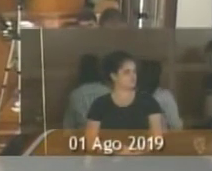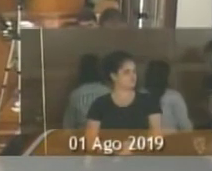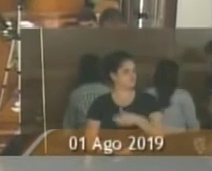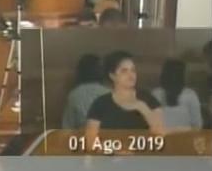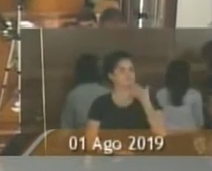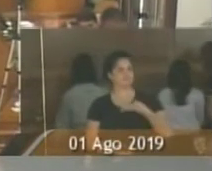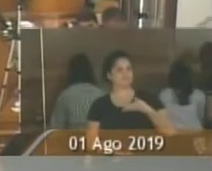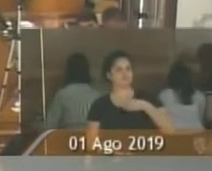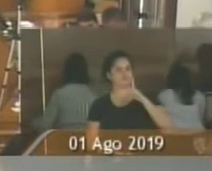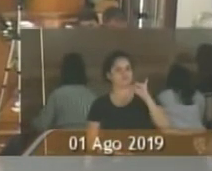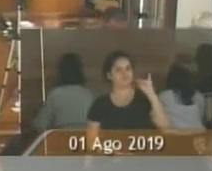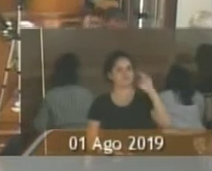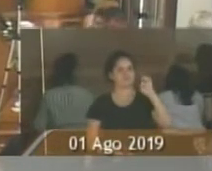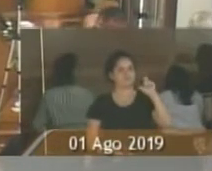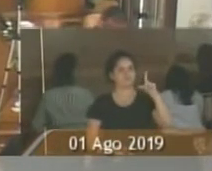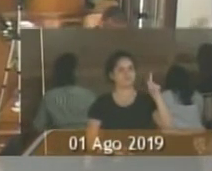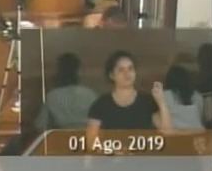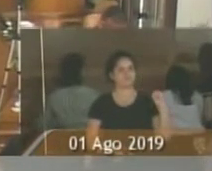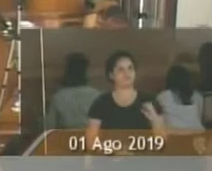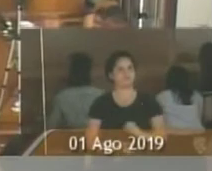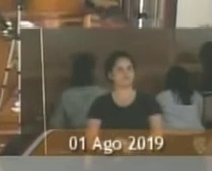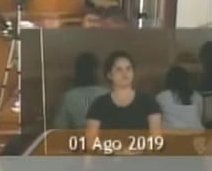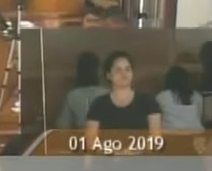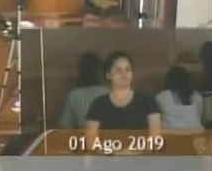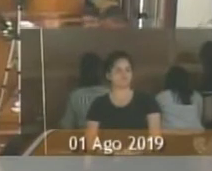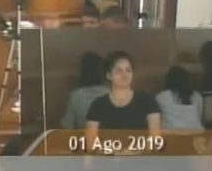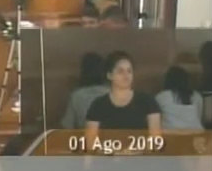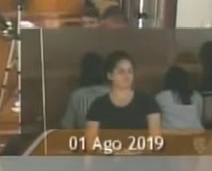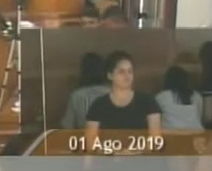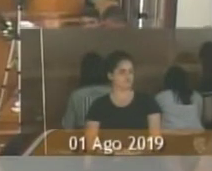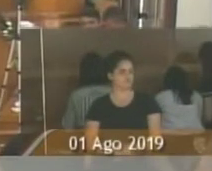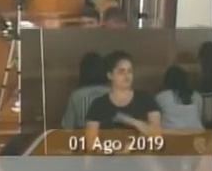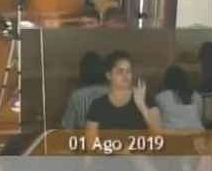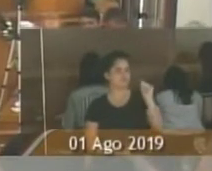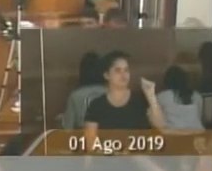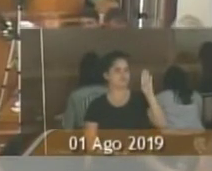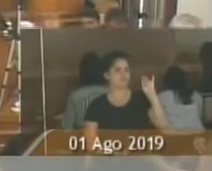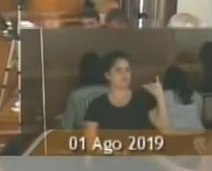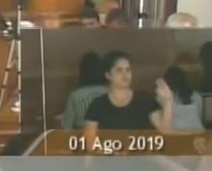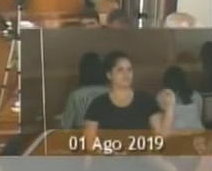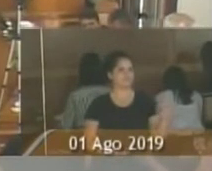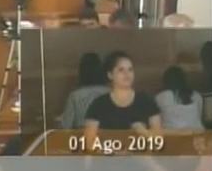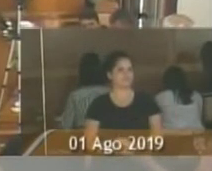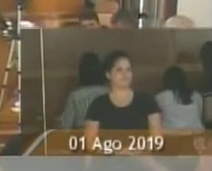amigos ali, o Diego, o Camorim, o Fabinho ali, que a gente chama de Fábio Maluquinho, meu